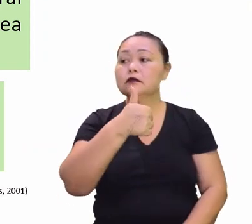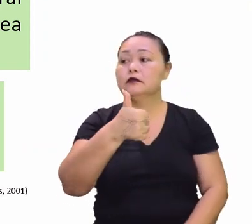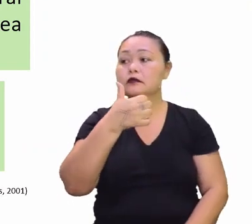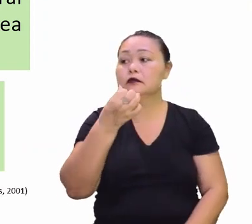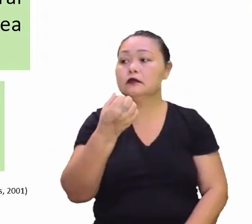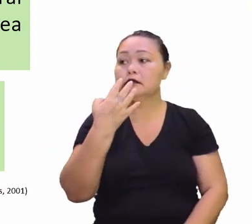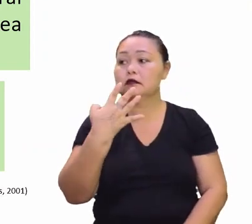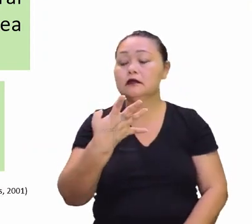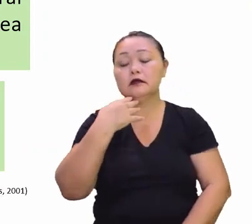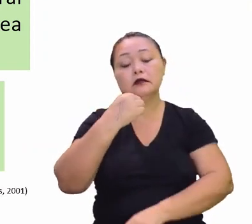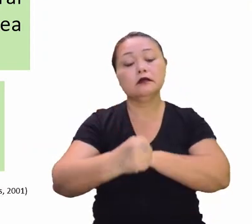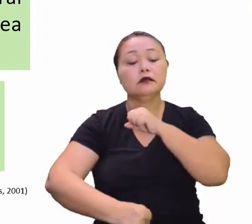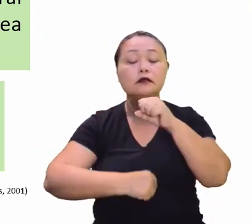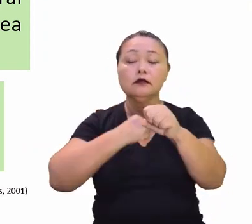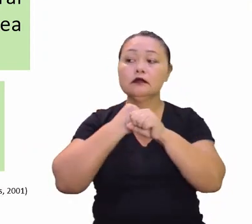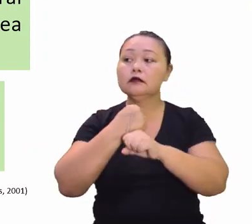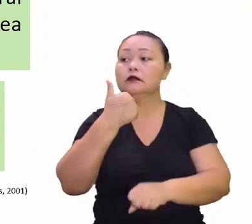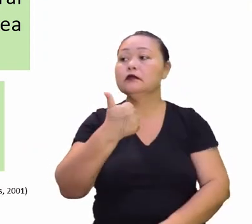1164 de